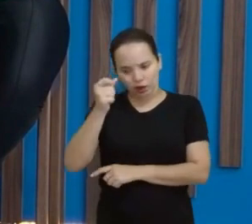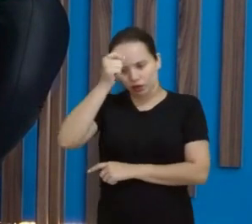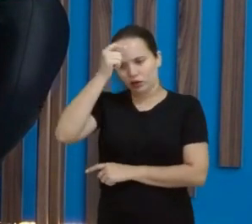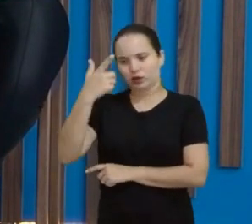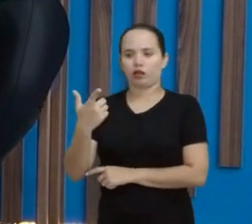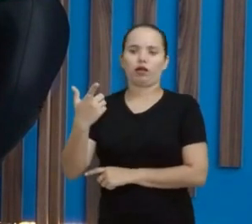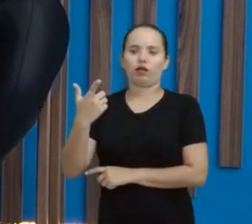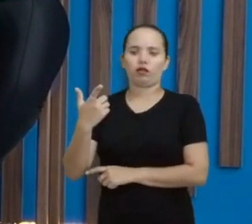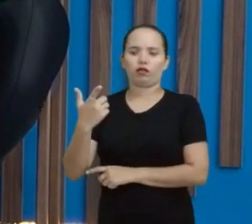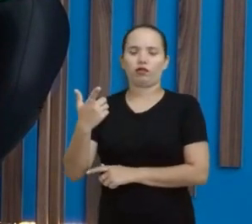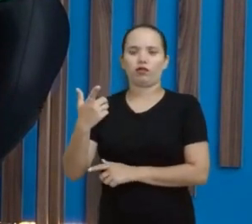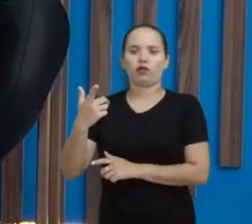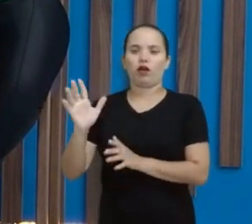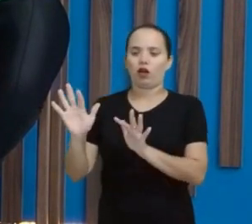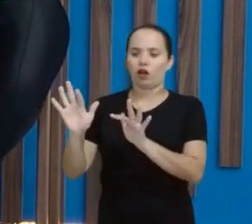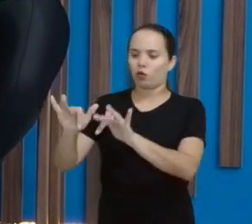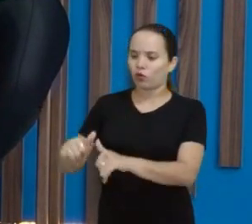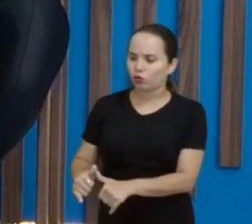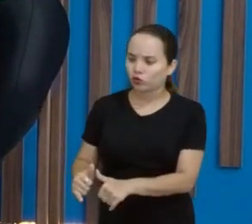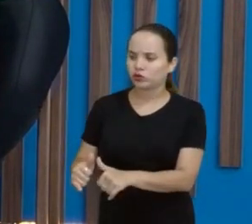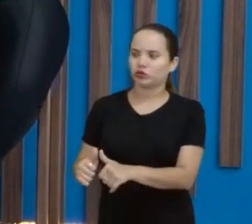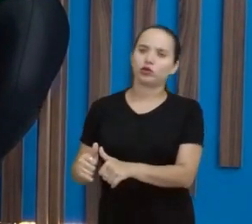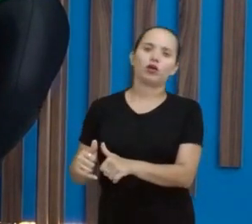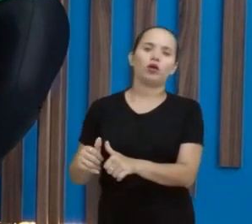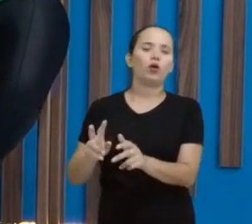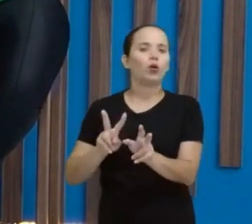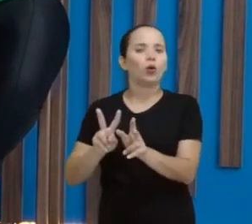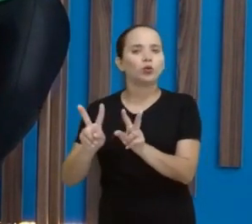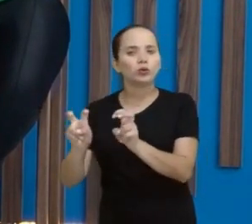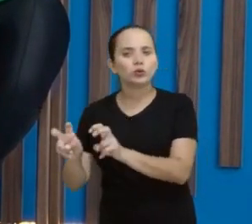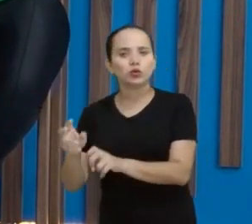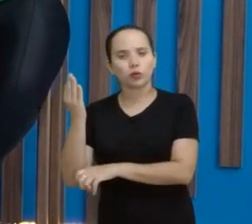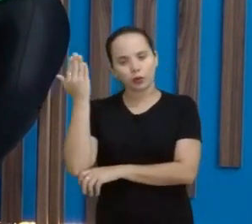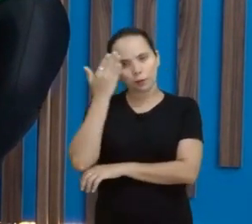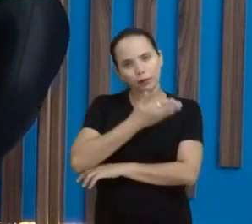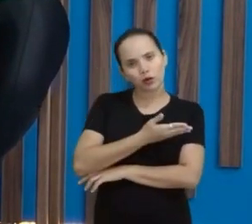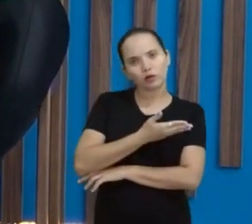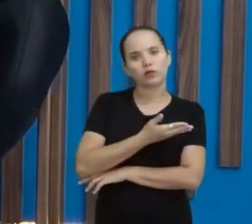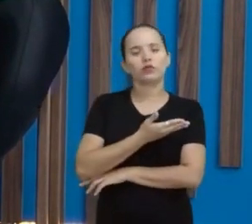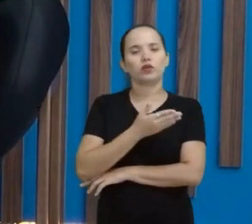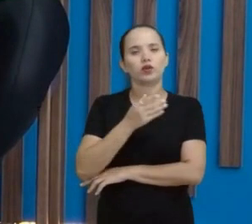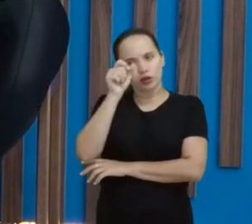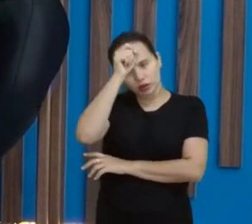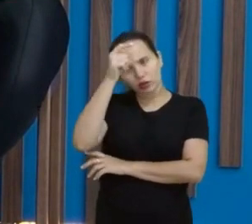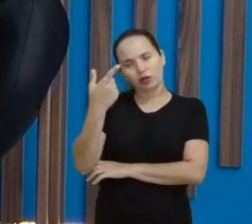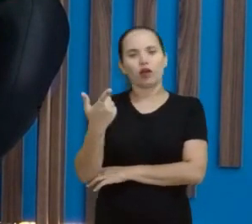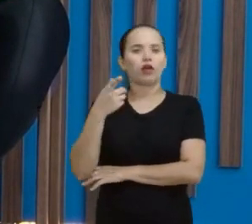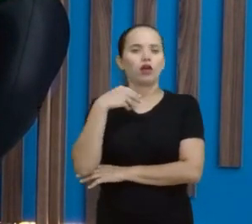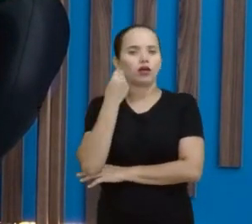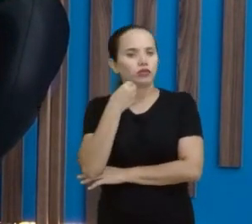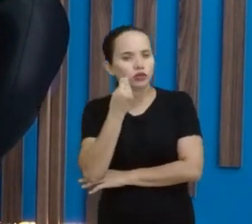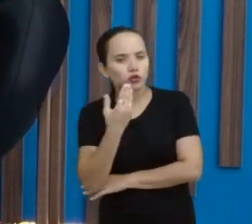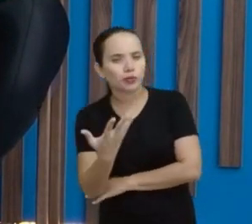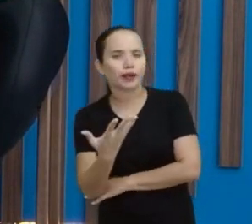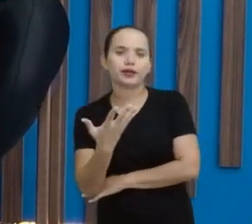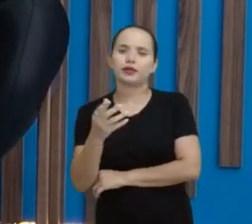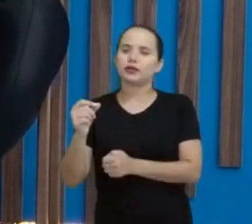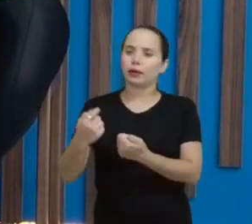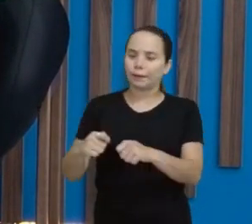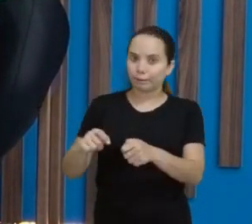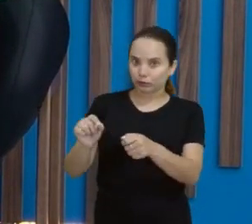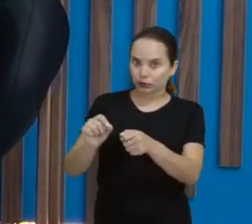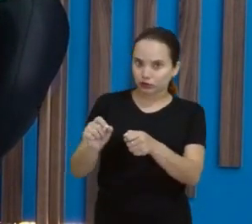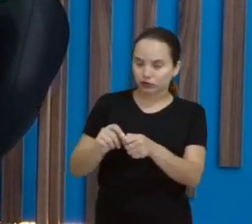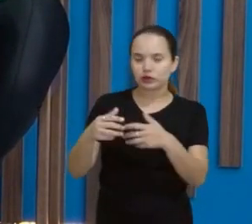hipóteses, tem a conclusão, né? Tem a questão de provar as hipóteses, experiências, né, que a gente faz.